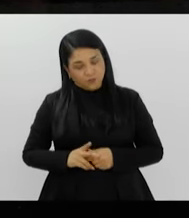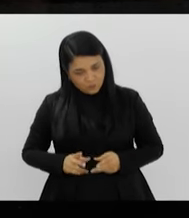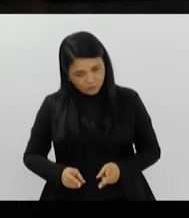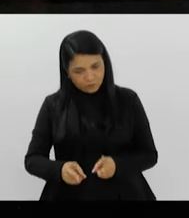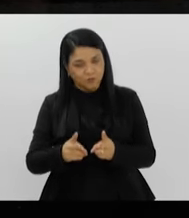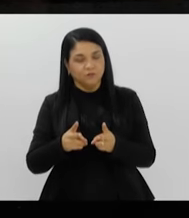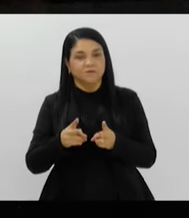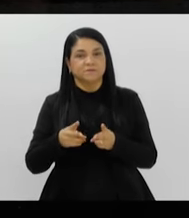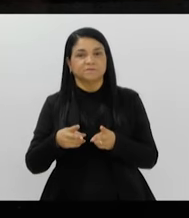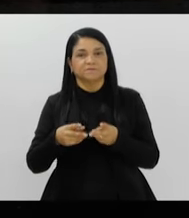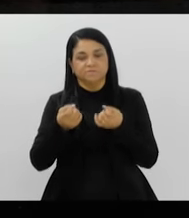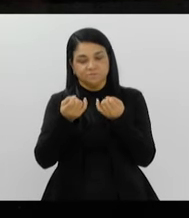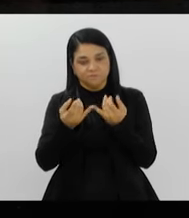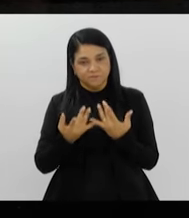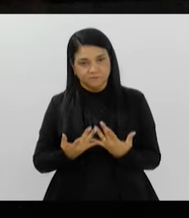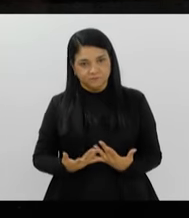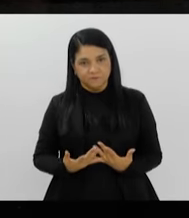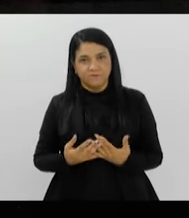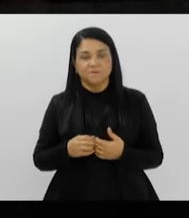Continuemos.